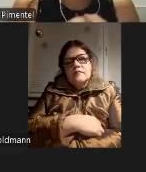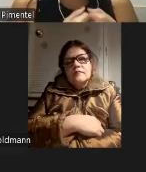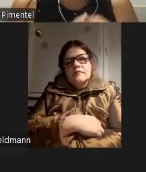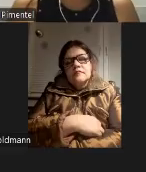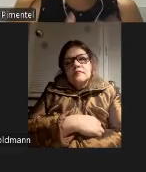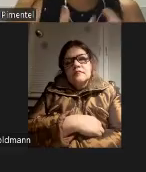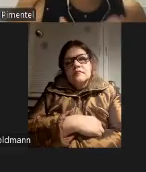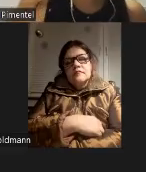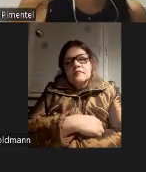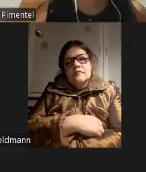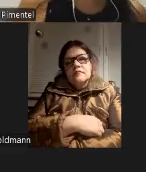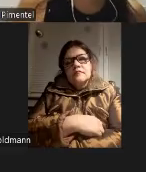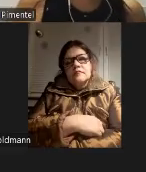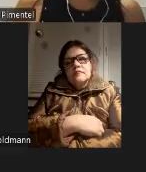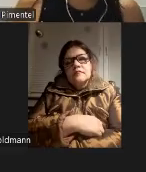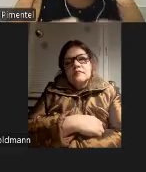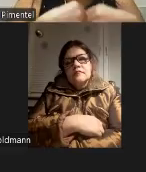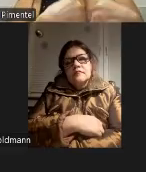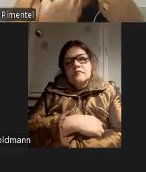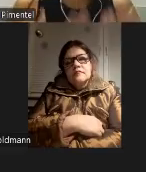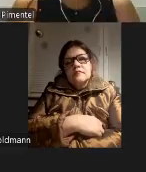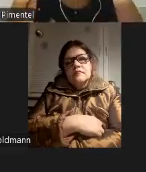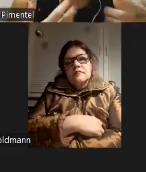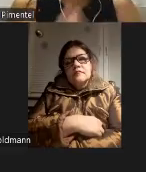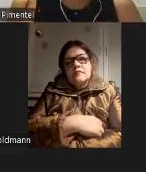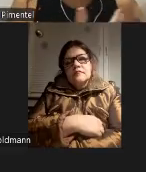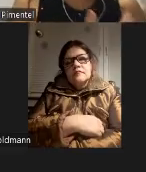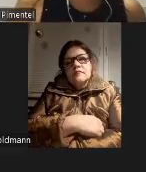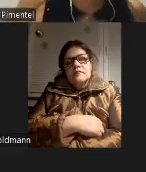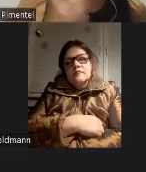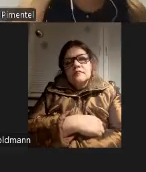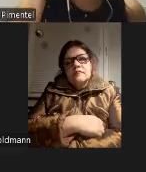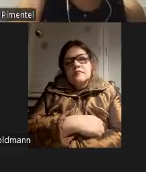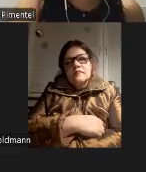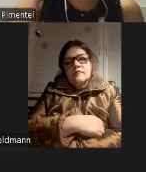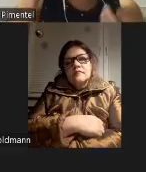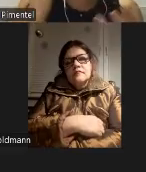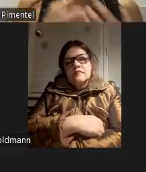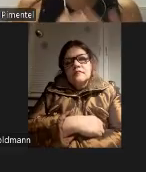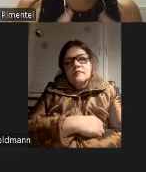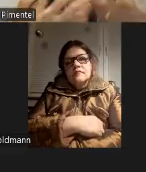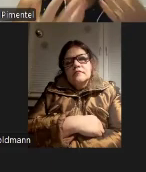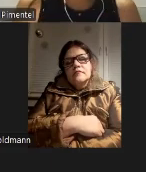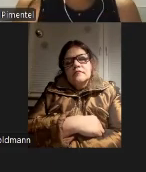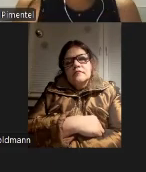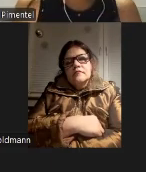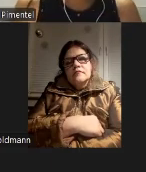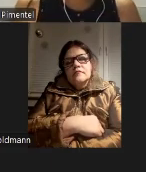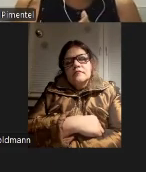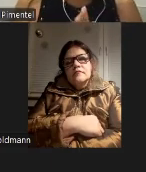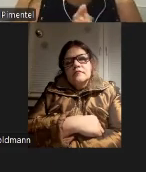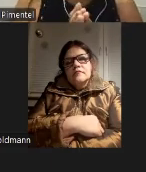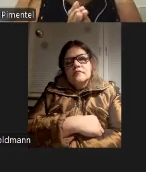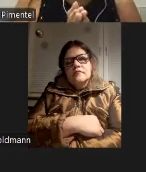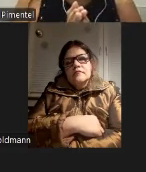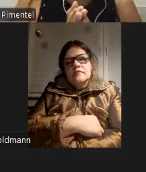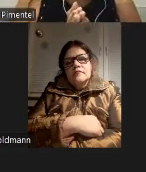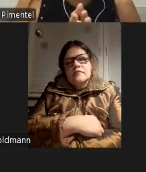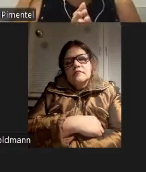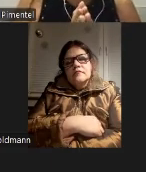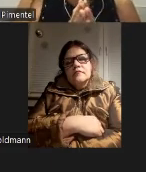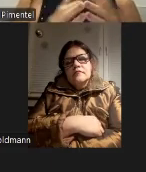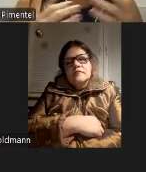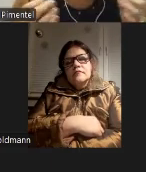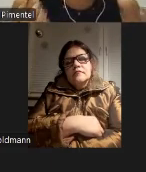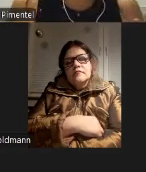por exemplo, relacionados à libido, então, comprometimento da vida sexual. Então, a gente tem aí a apneia do sono